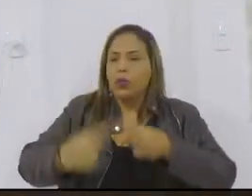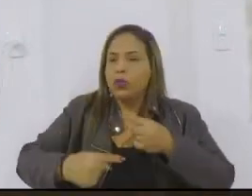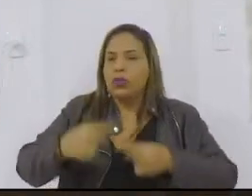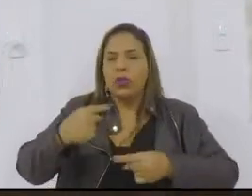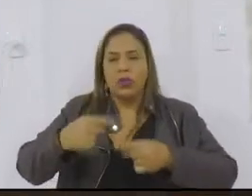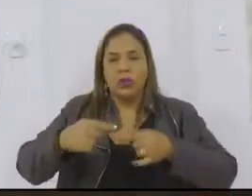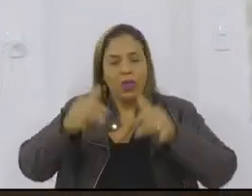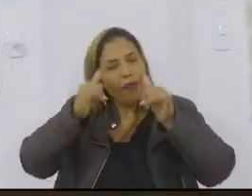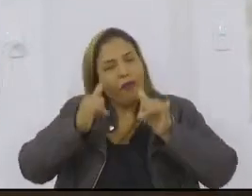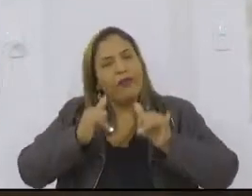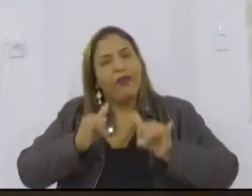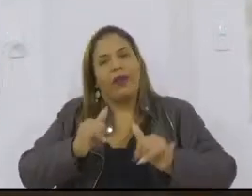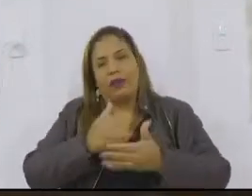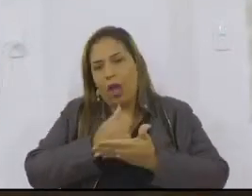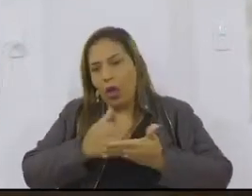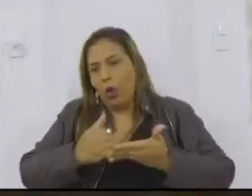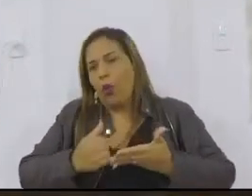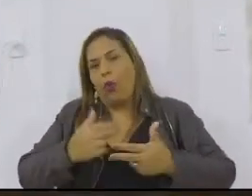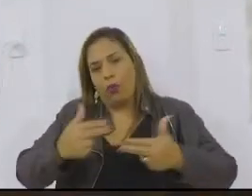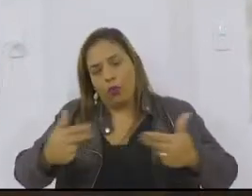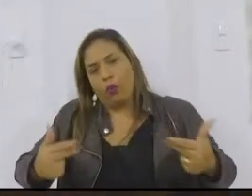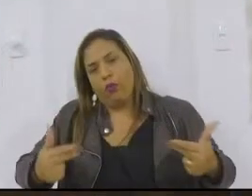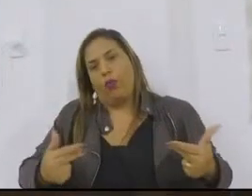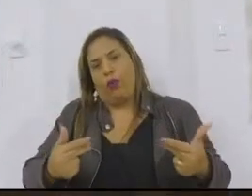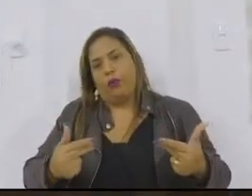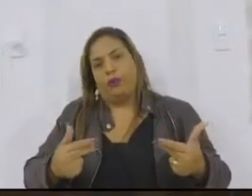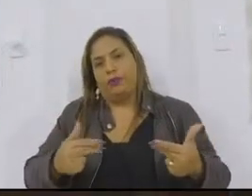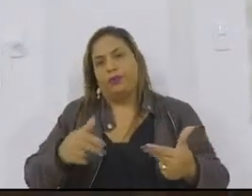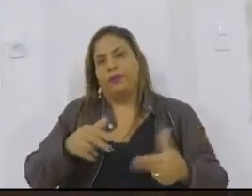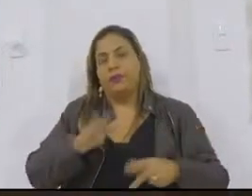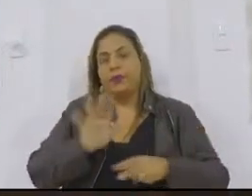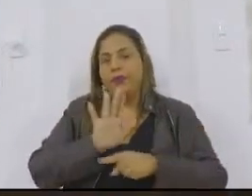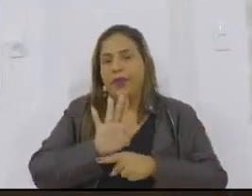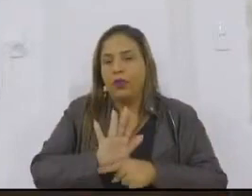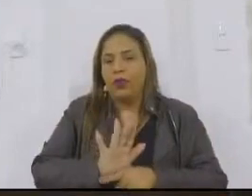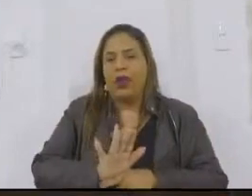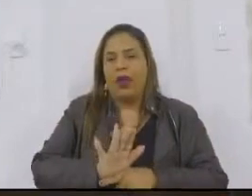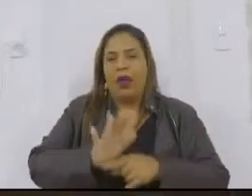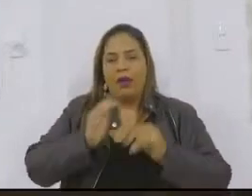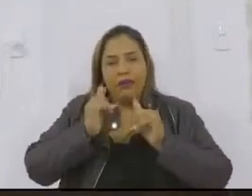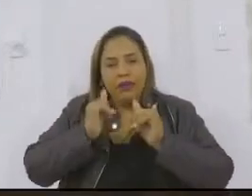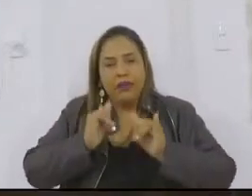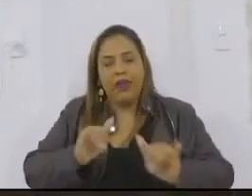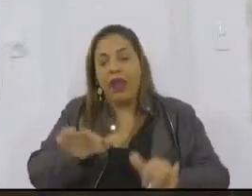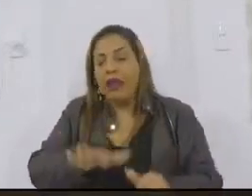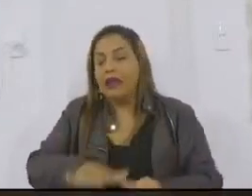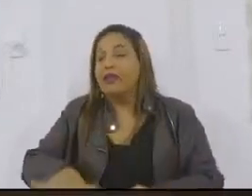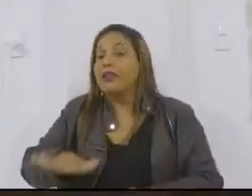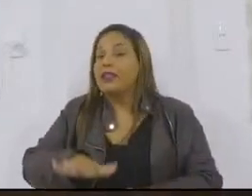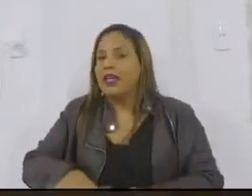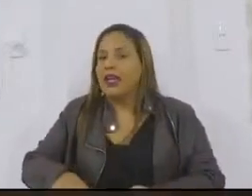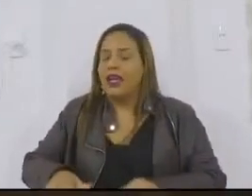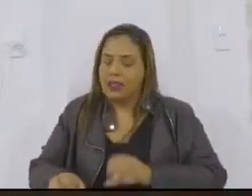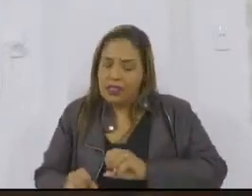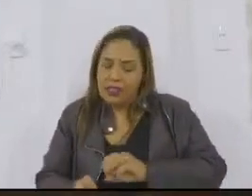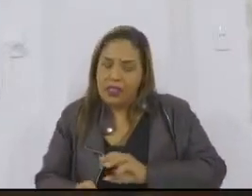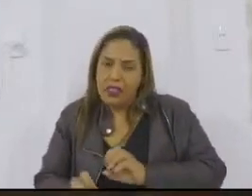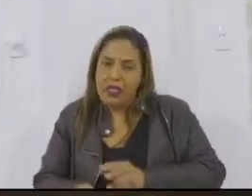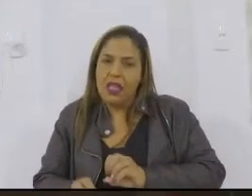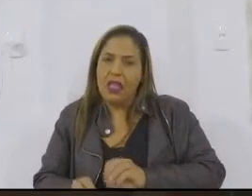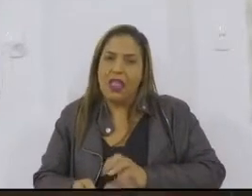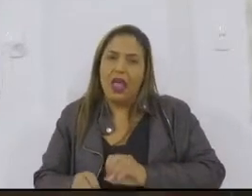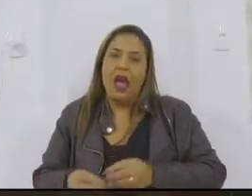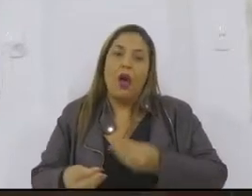drogas, quanto mais puder ser feito em nossa cidade pela prevenção, criando conscientização das nossas crianças, que são o maior alvo das